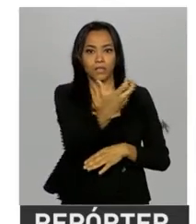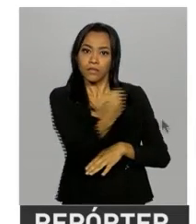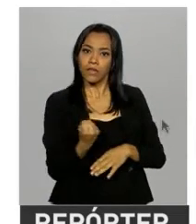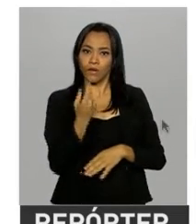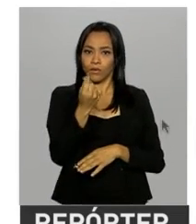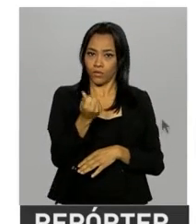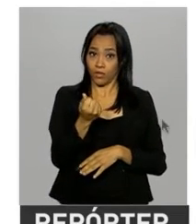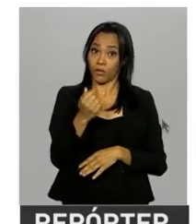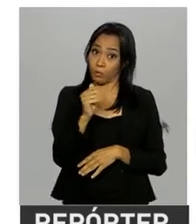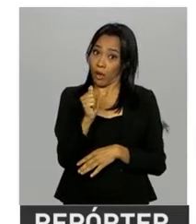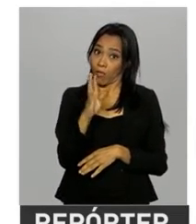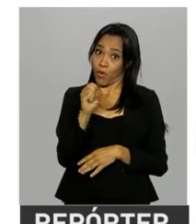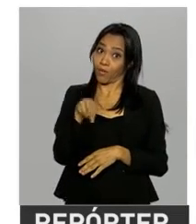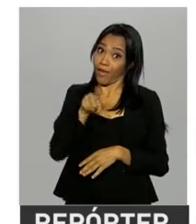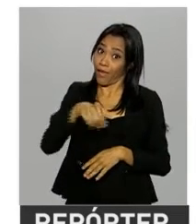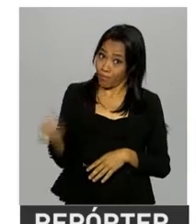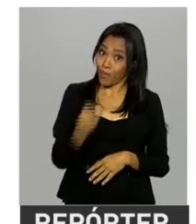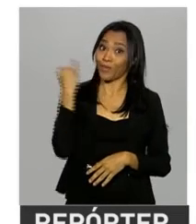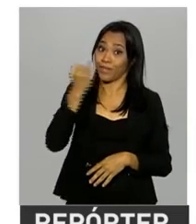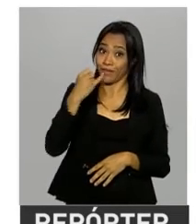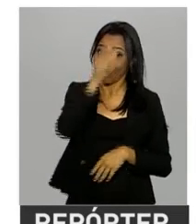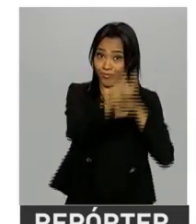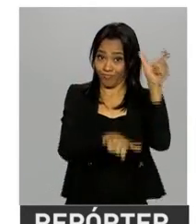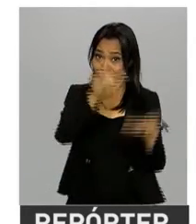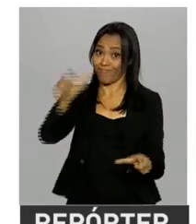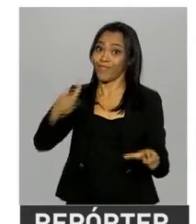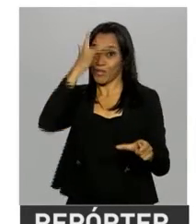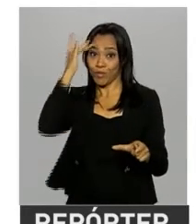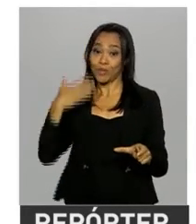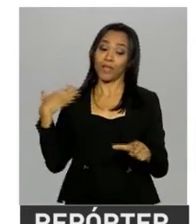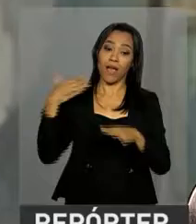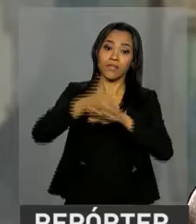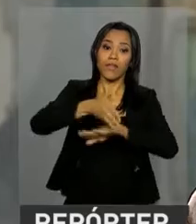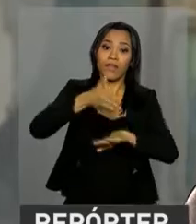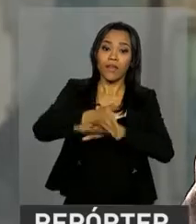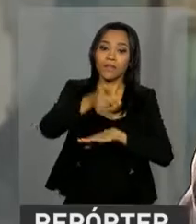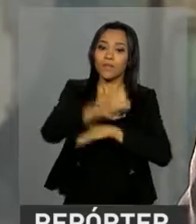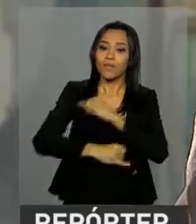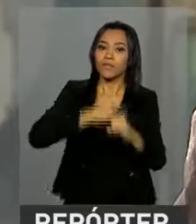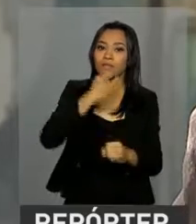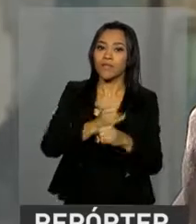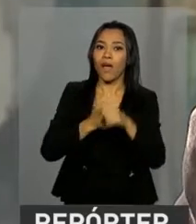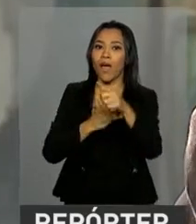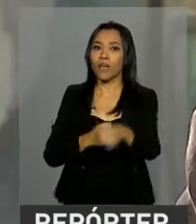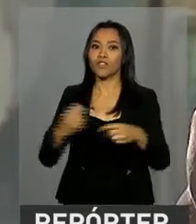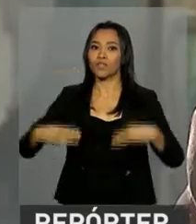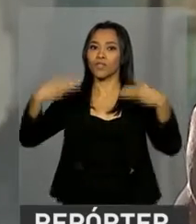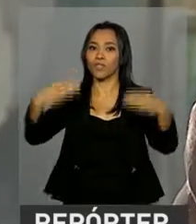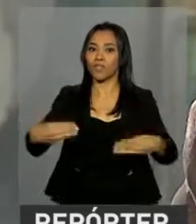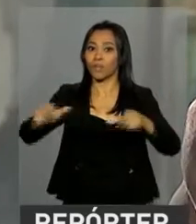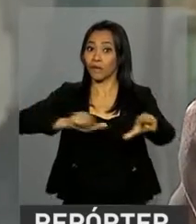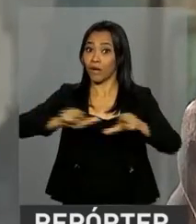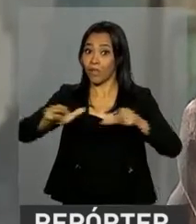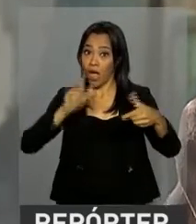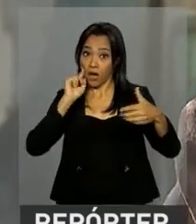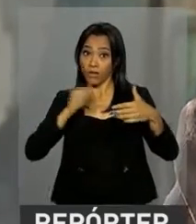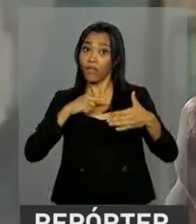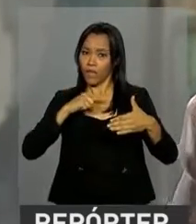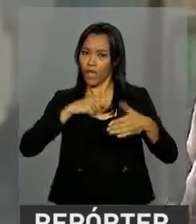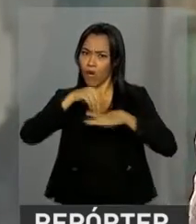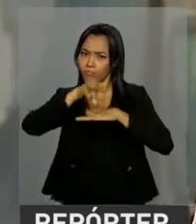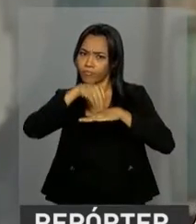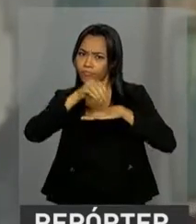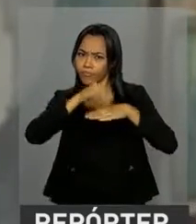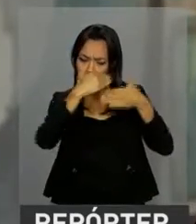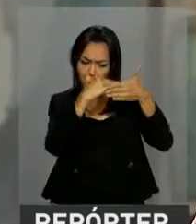esse a bola é muito importante que o trabalhador acesse ao site do ministério do trabalho e também